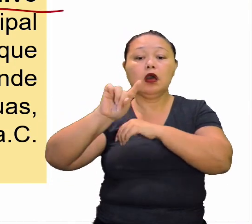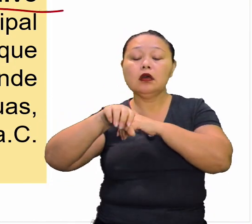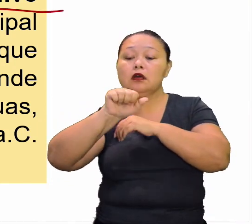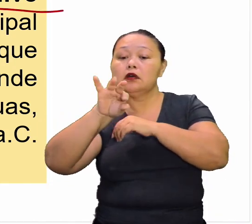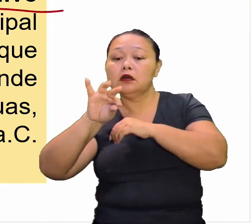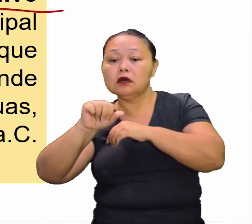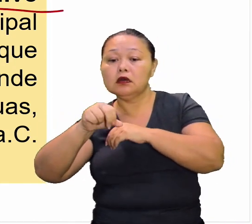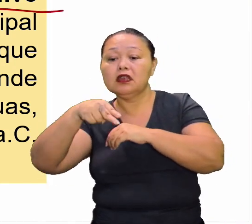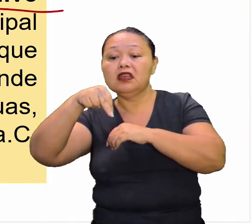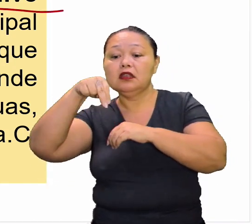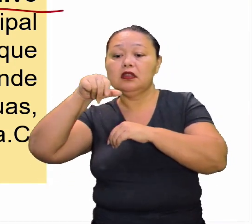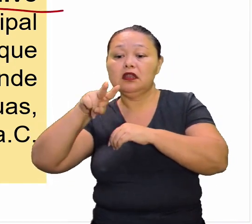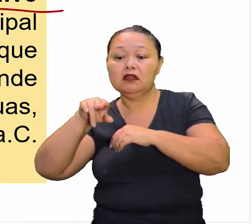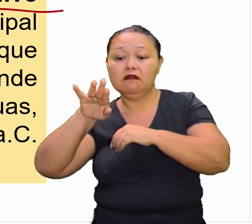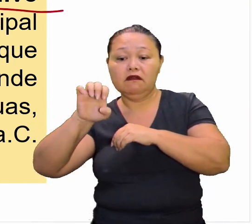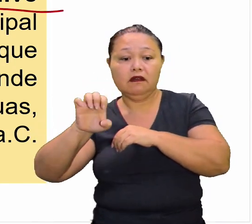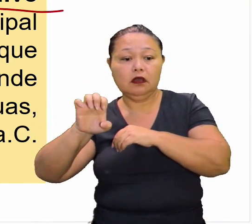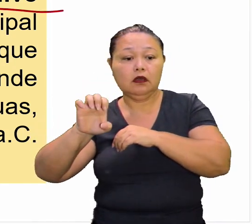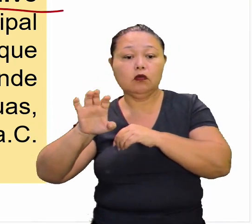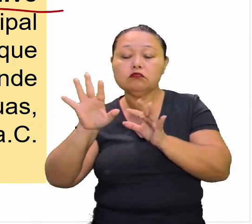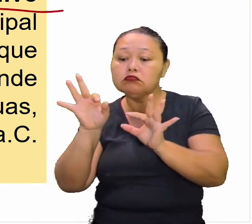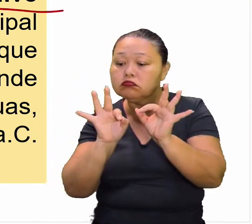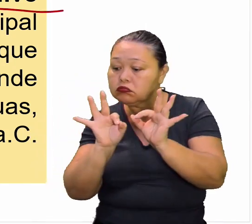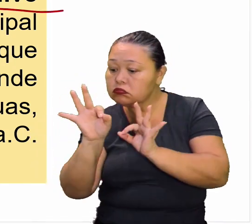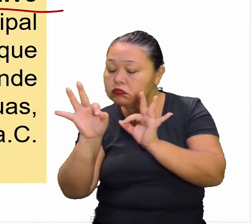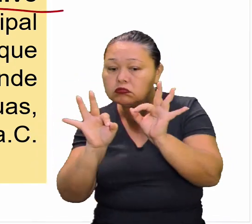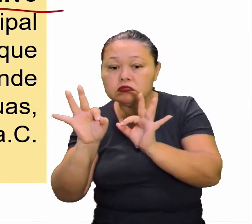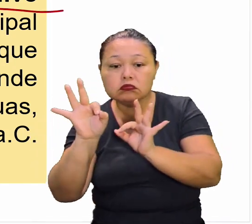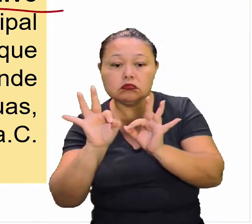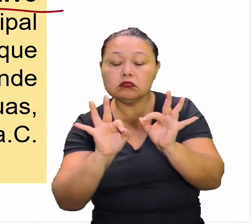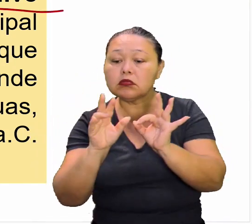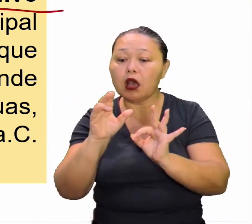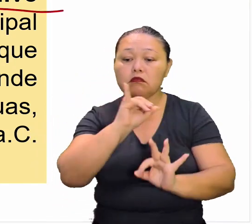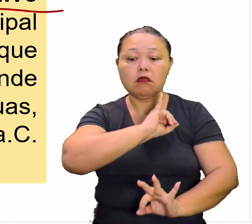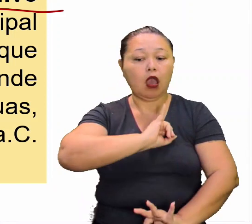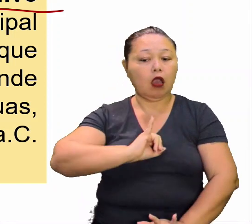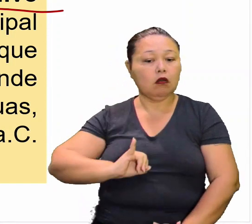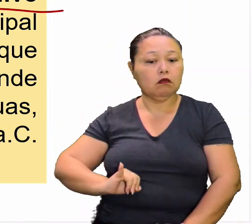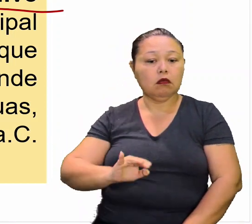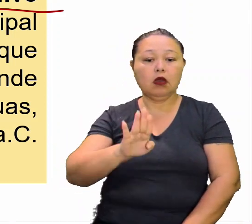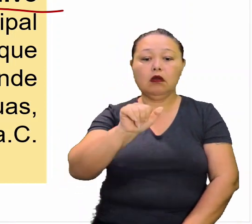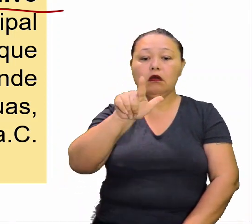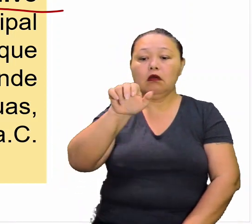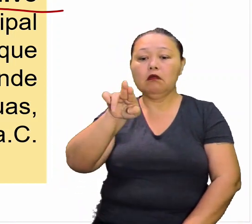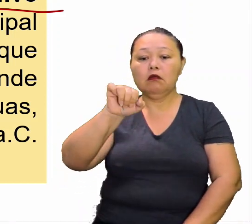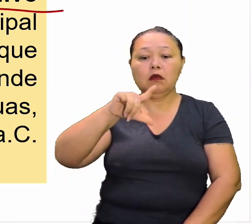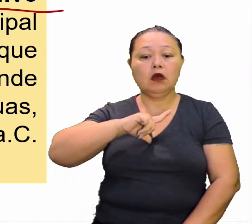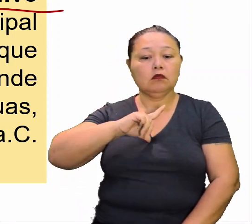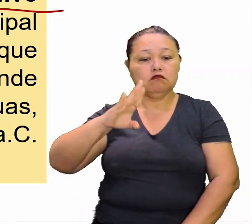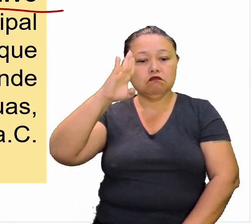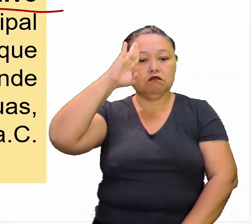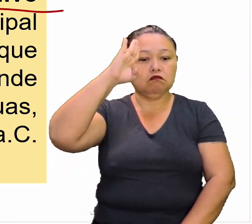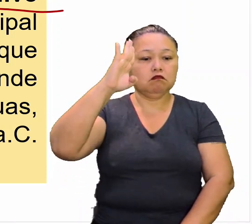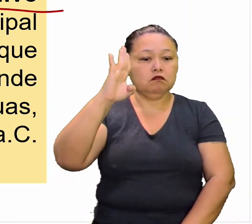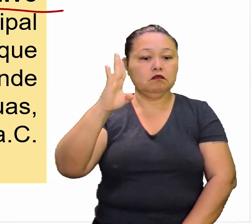Assur e Nínive, formando aí o Império Babilônico. Seu principal soberano foi